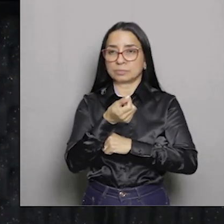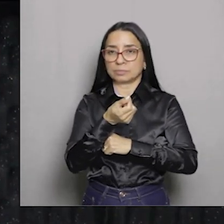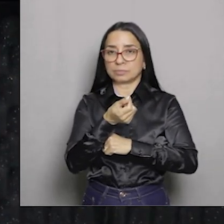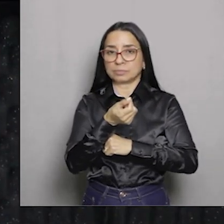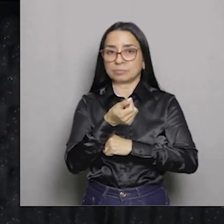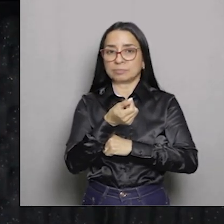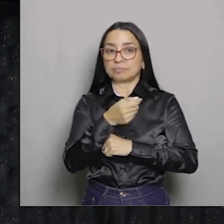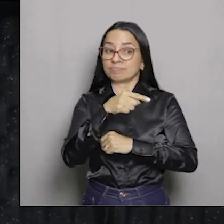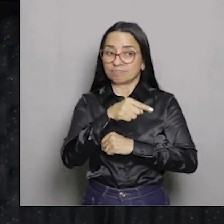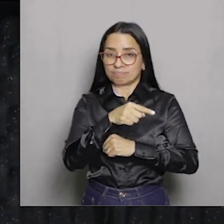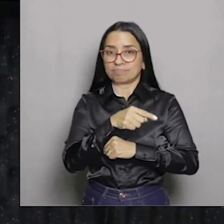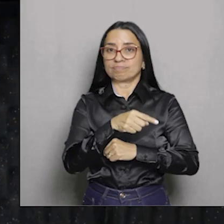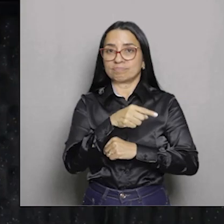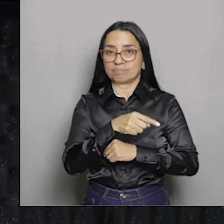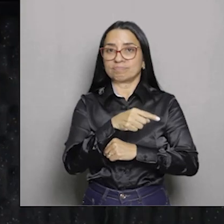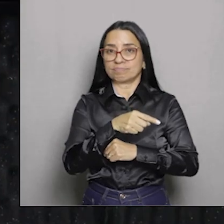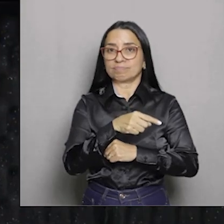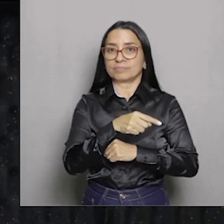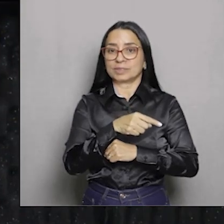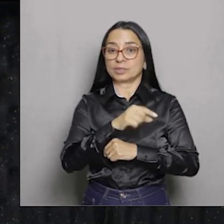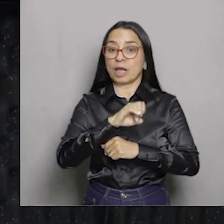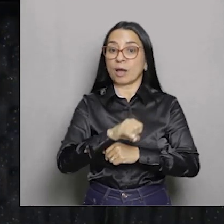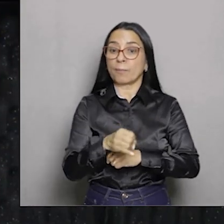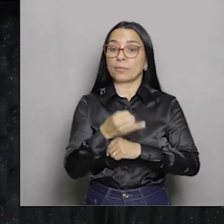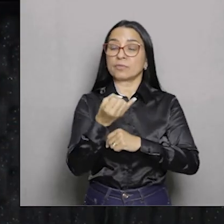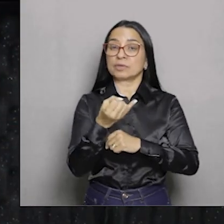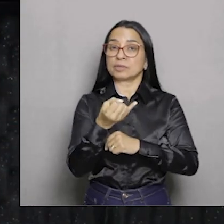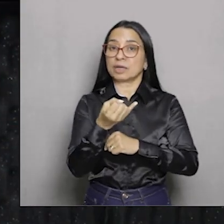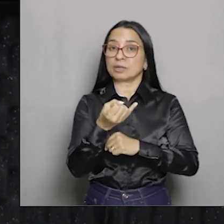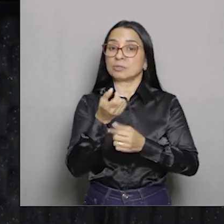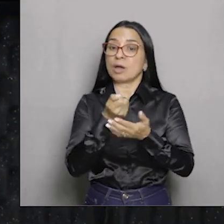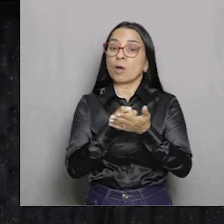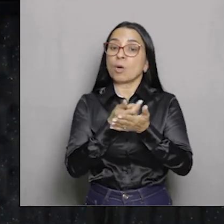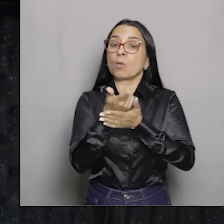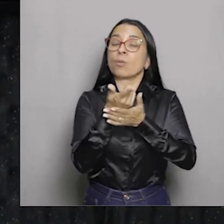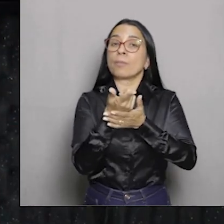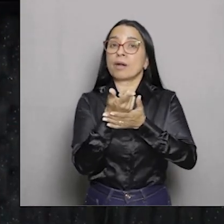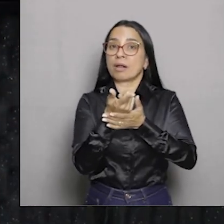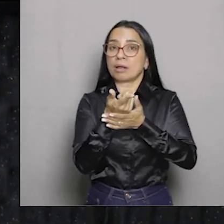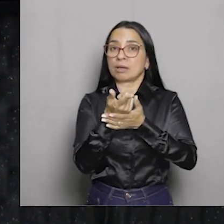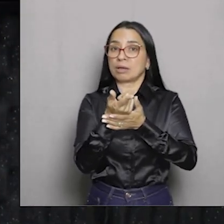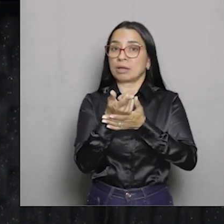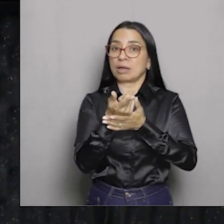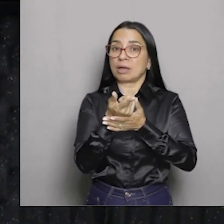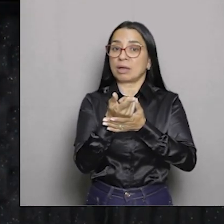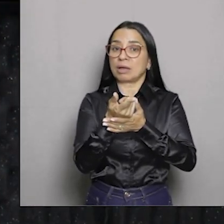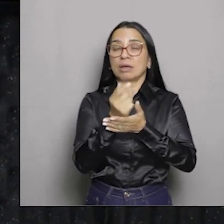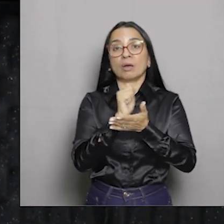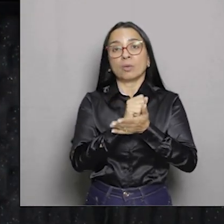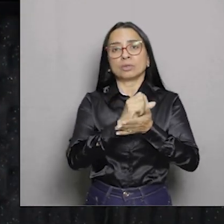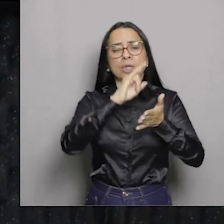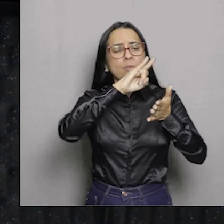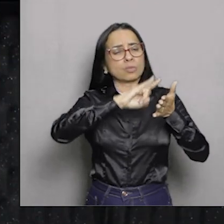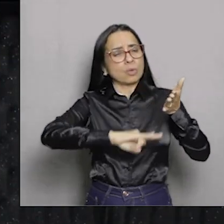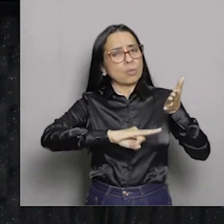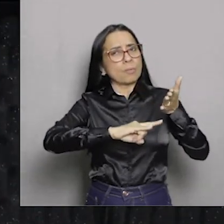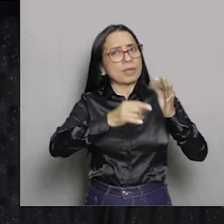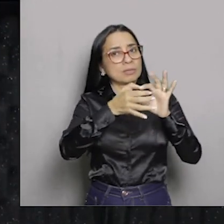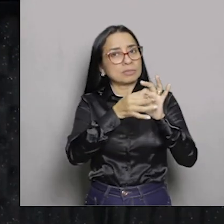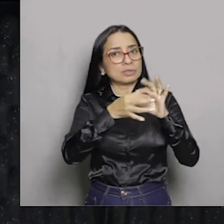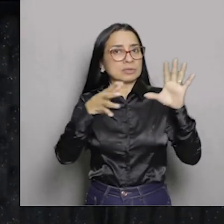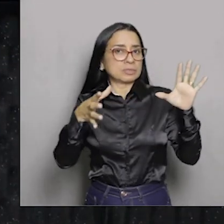E eles, alguns deles, acabaram aproveitando para comprar só o quê? A sua alforria. Para se tornar